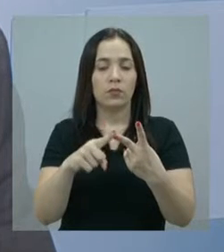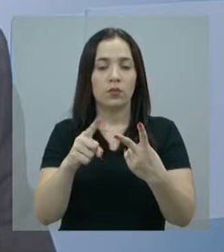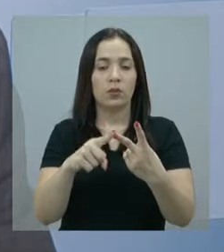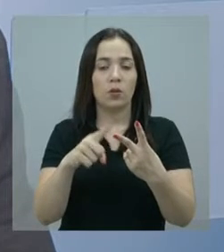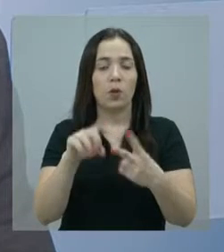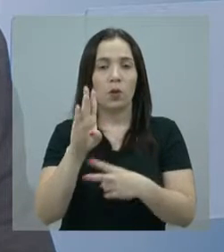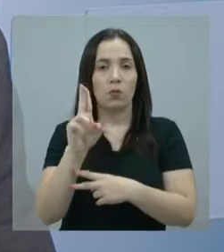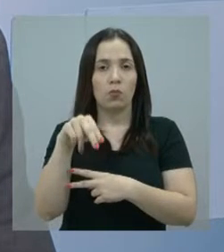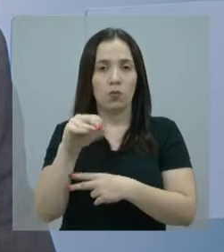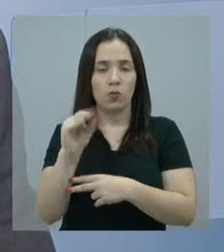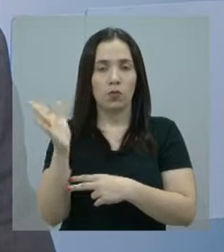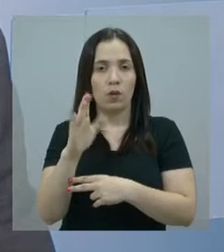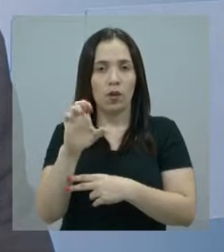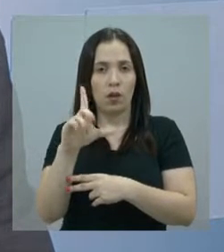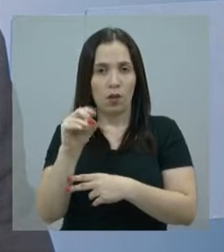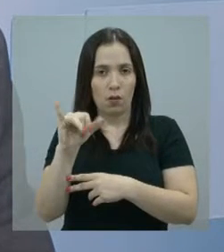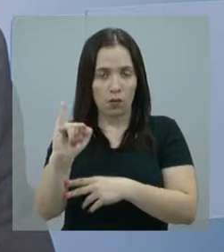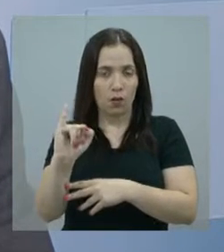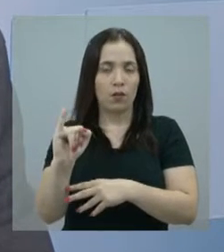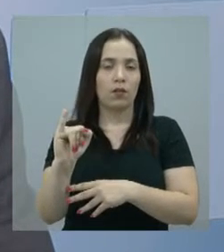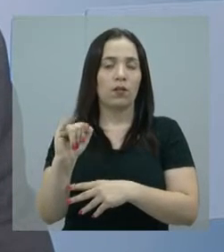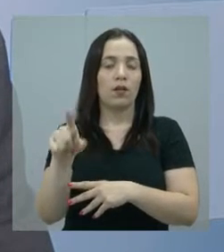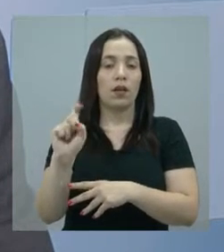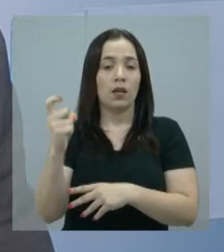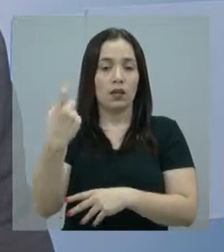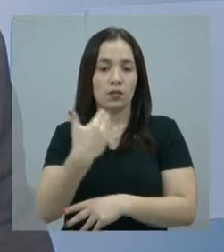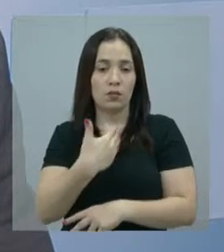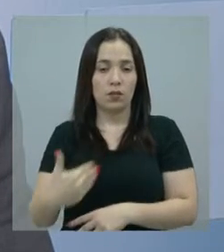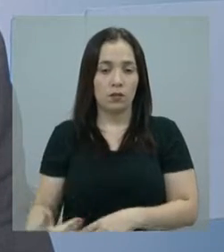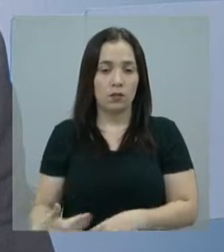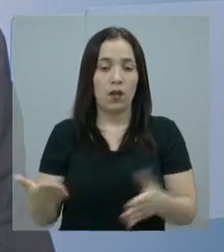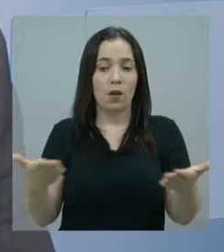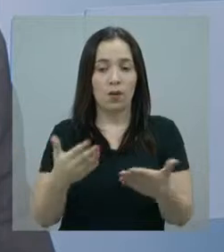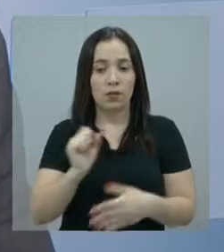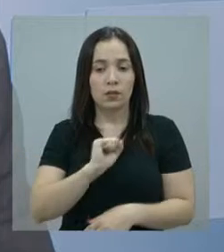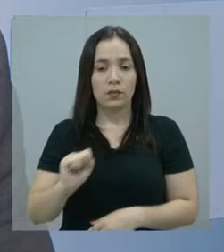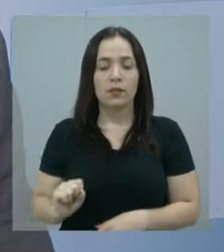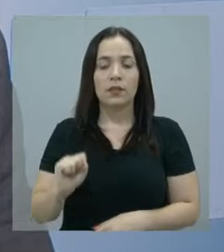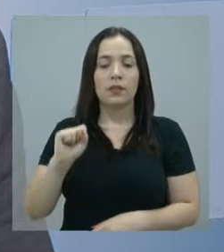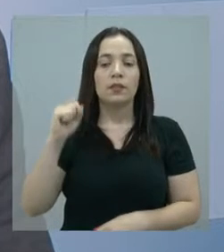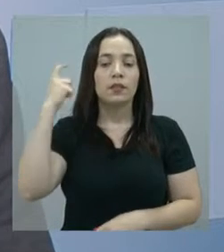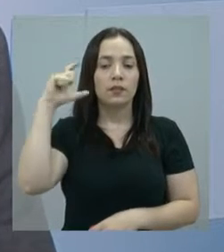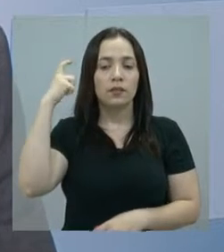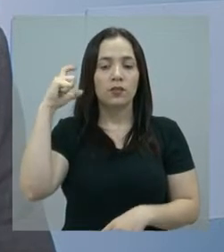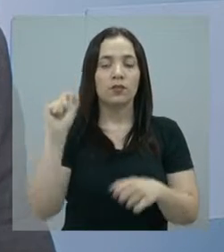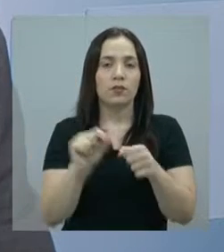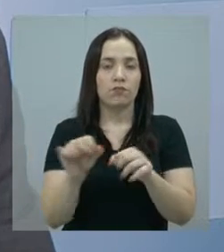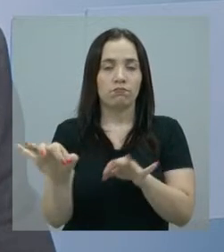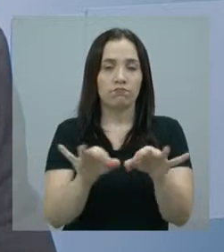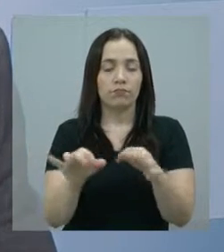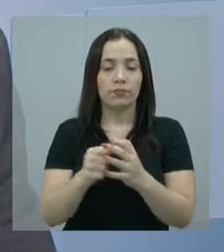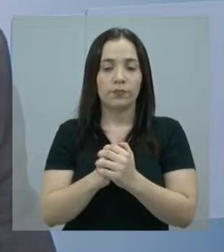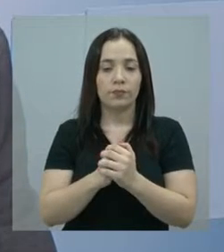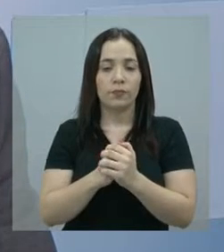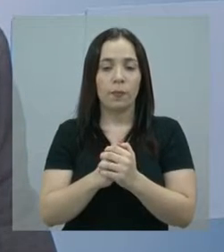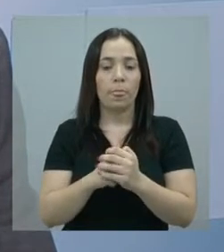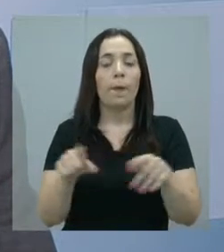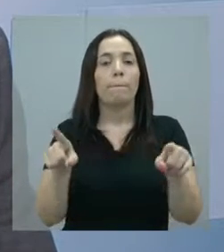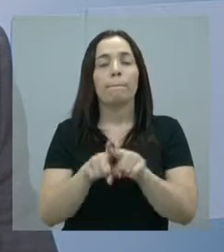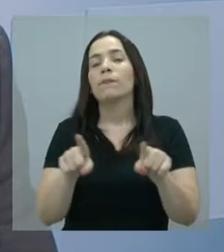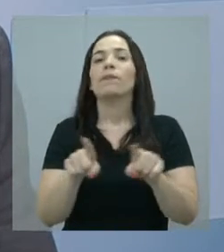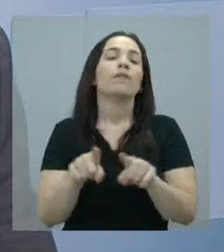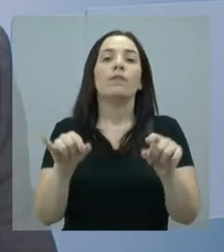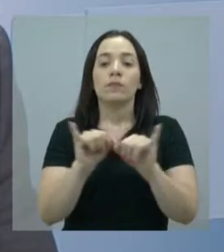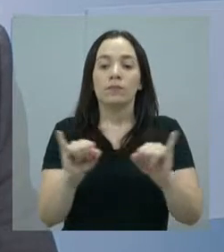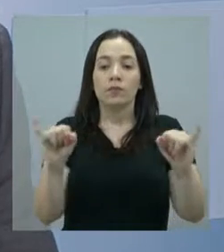Bruno Eloy e da Helena Márcia, apresentada pelo ex-governador e atual senador Cid Ferreira Gomes. O segundo ponto que eu